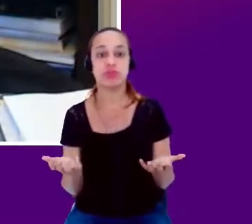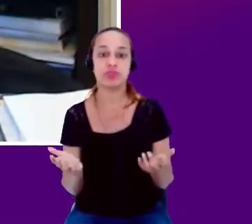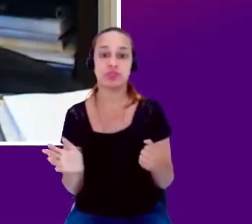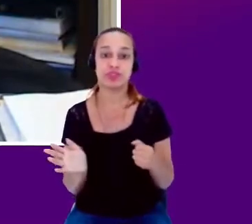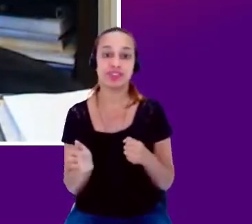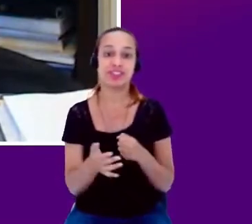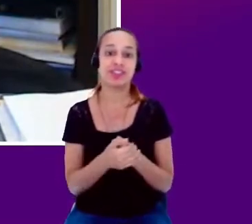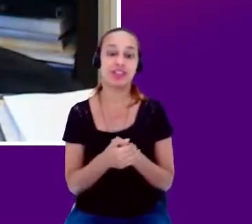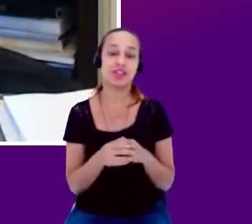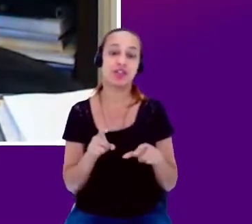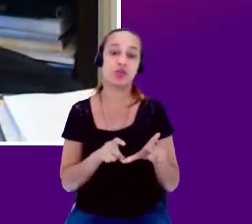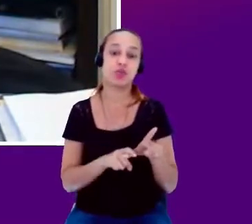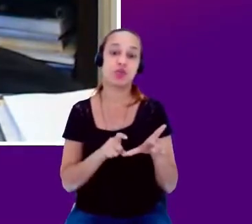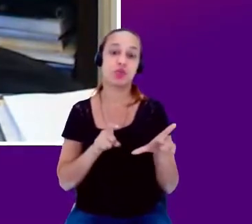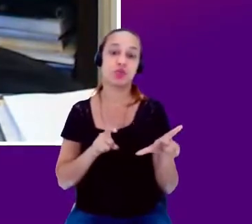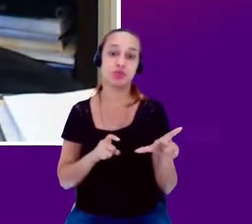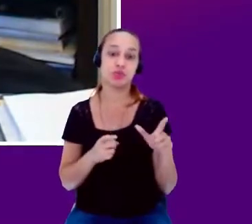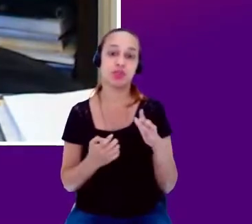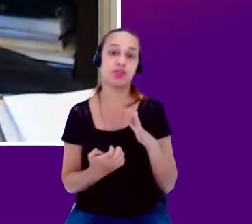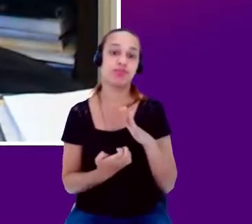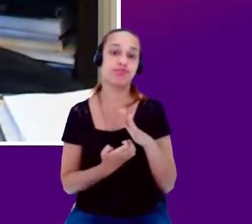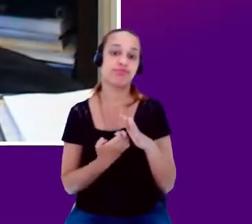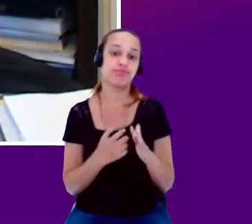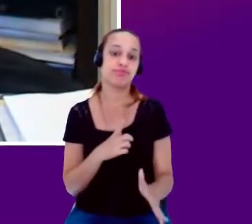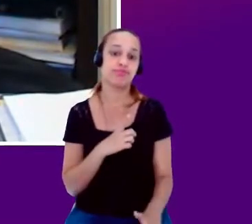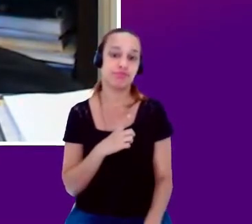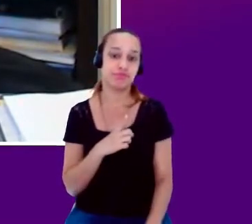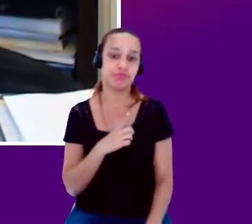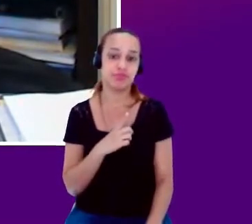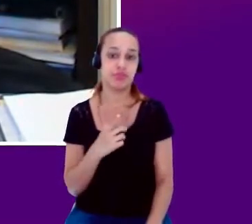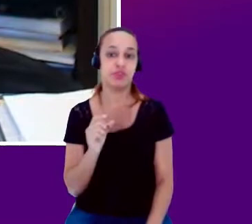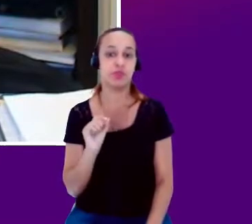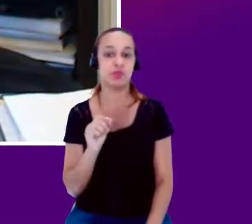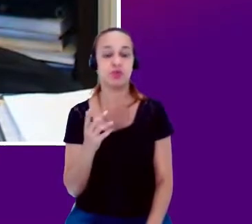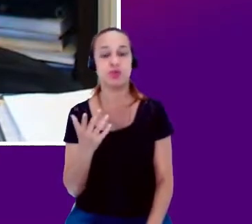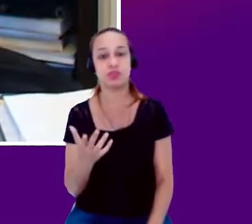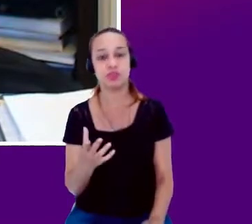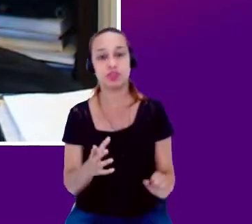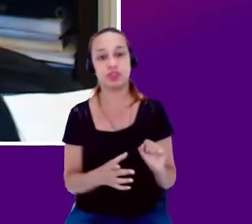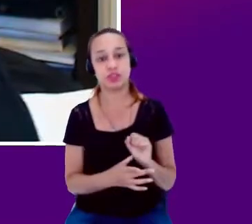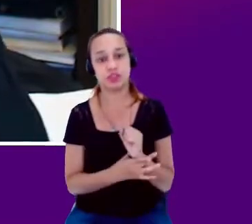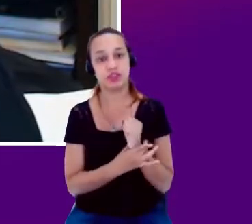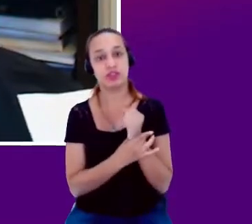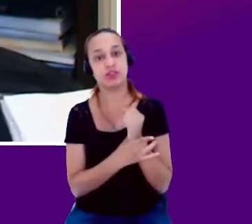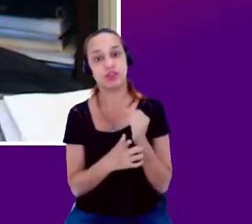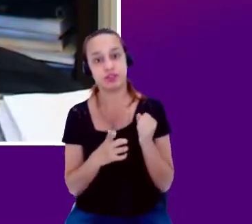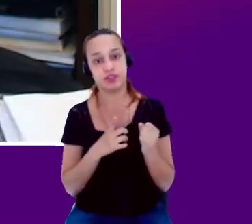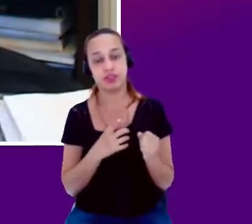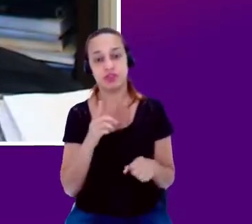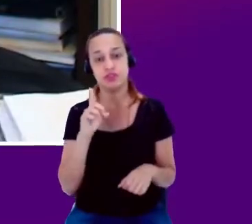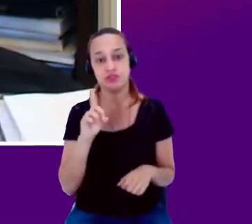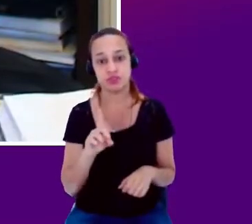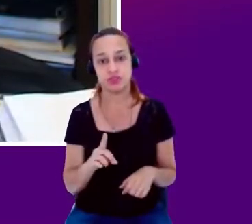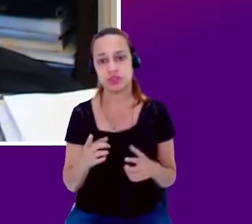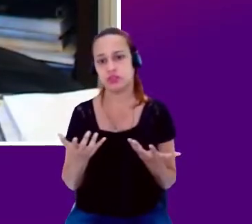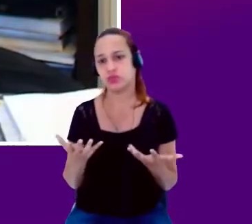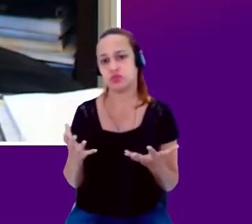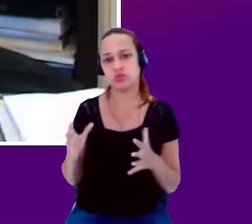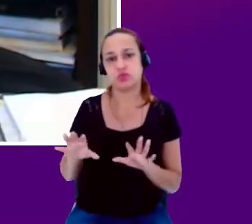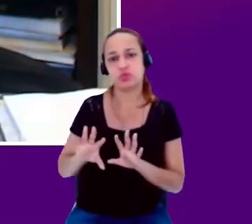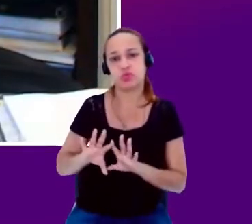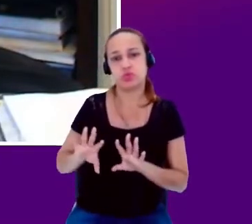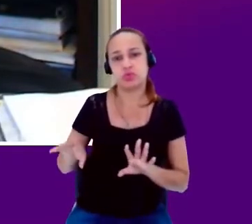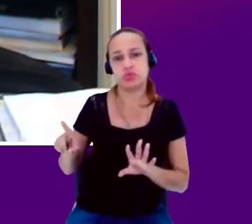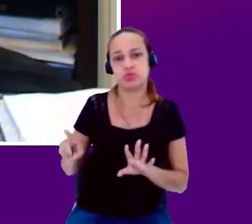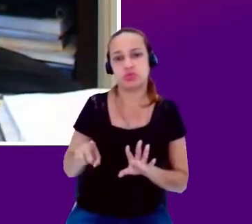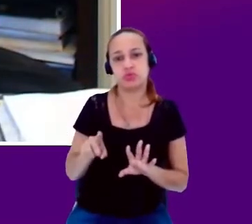autonomia privada dos seguradores, que têm sempre o direito de recusar o contrato de seguro,